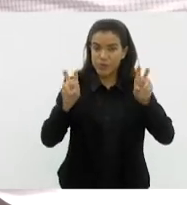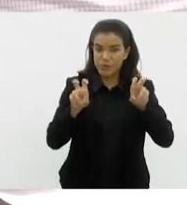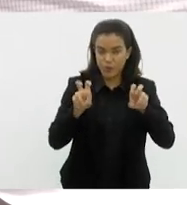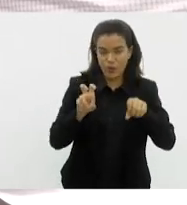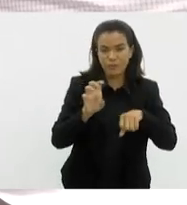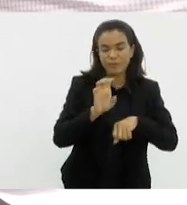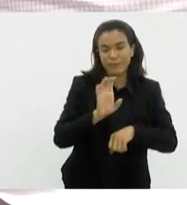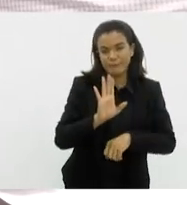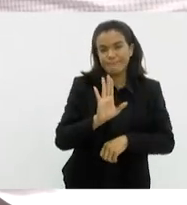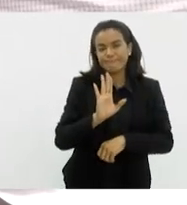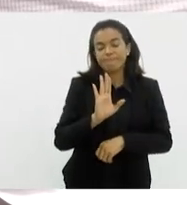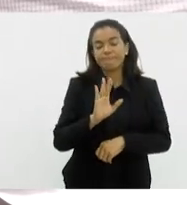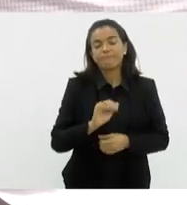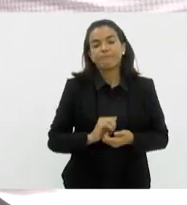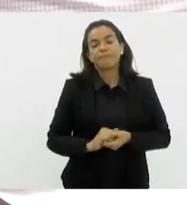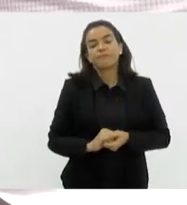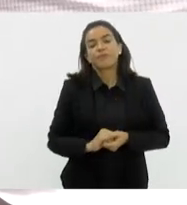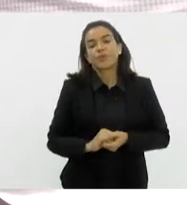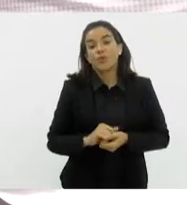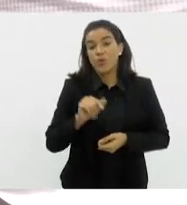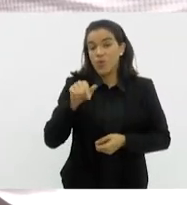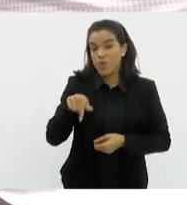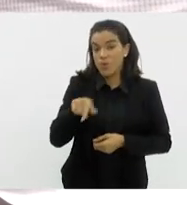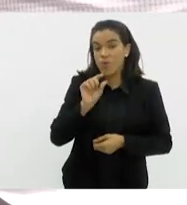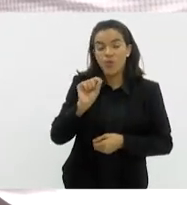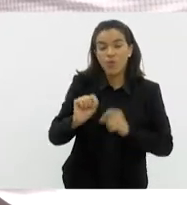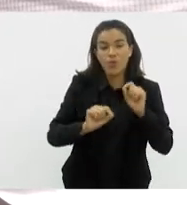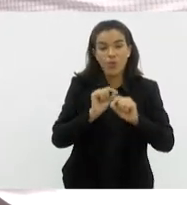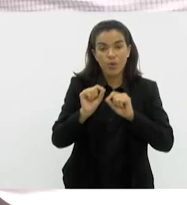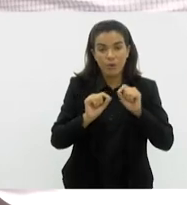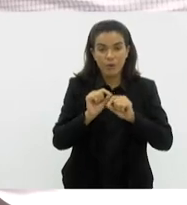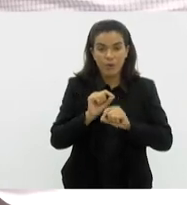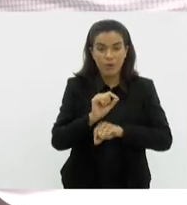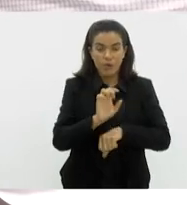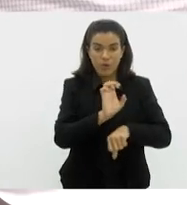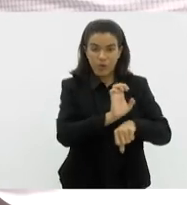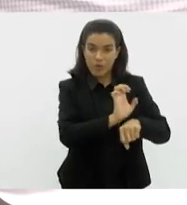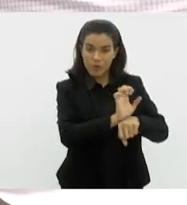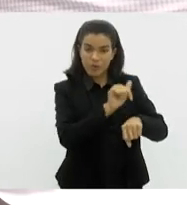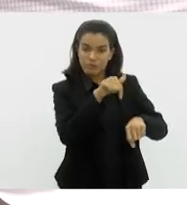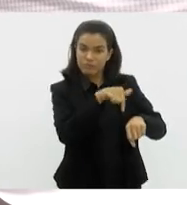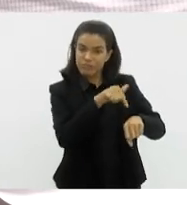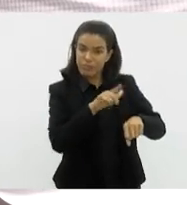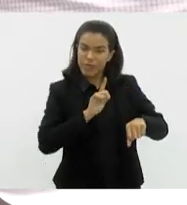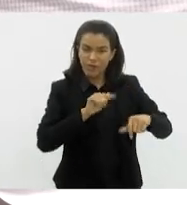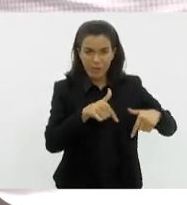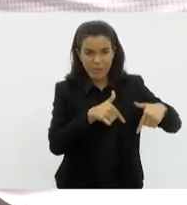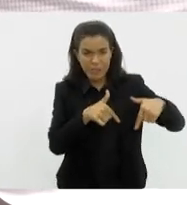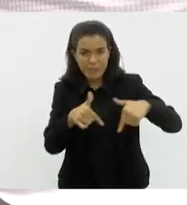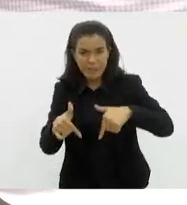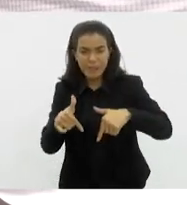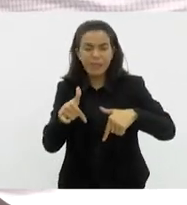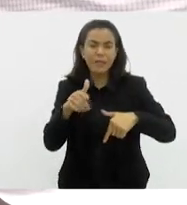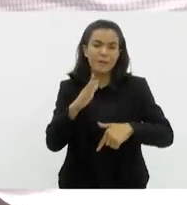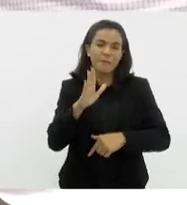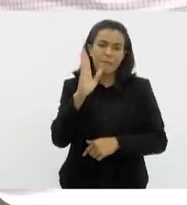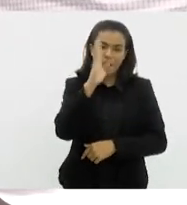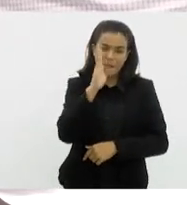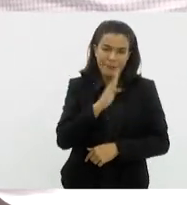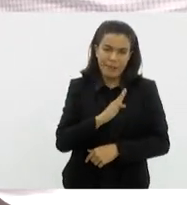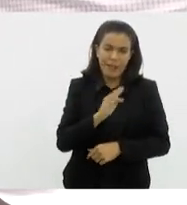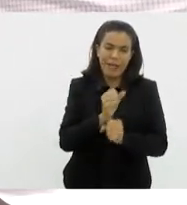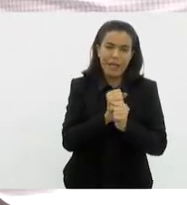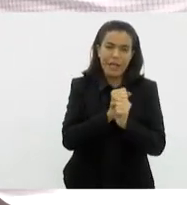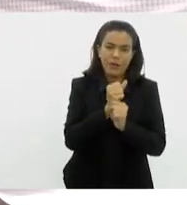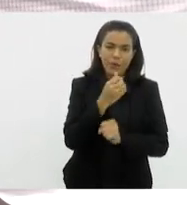Né? O Estado foi, inclusive, até teve uma iniciativa brasileira em 1948,